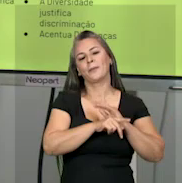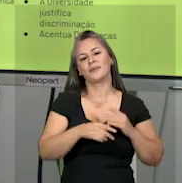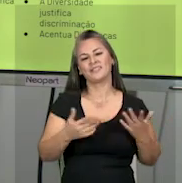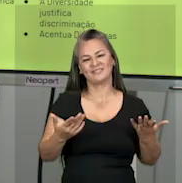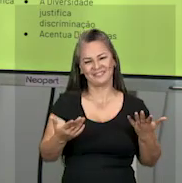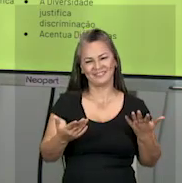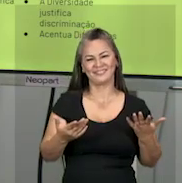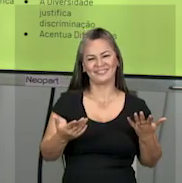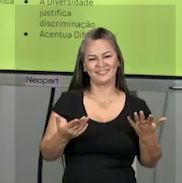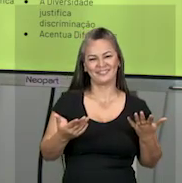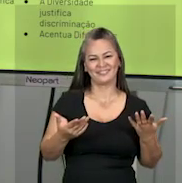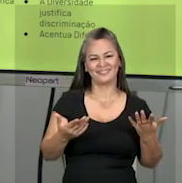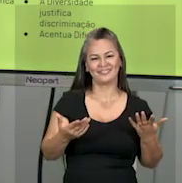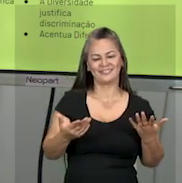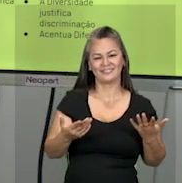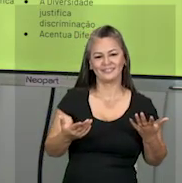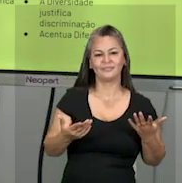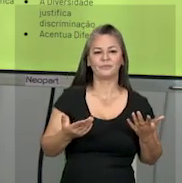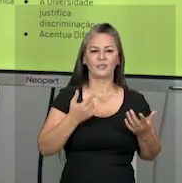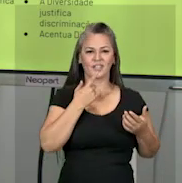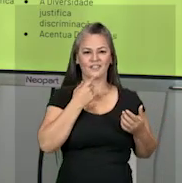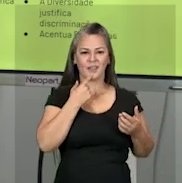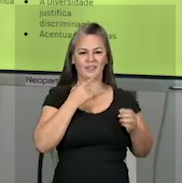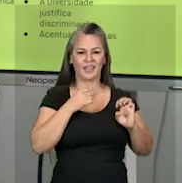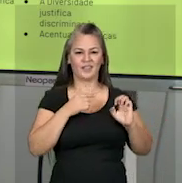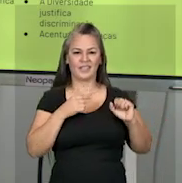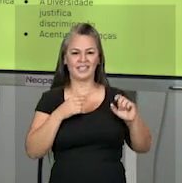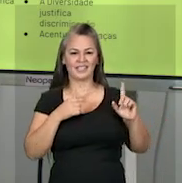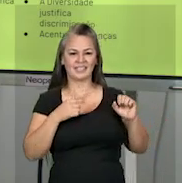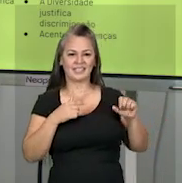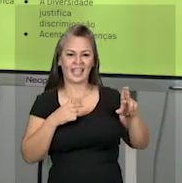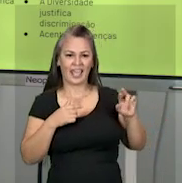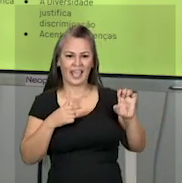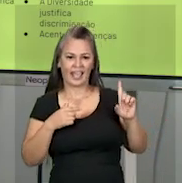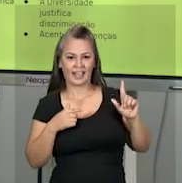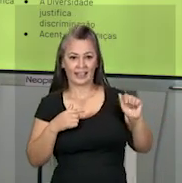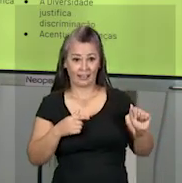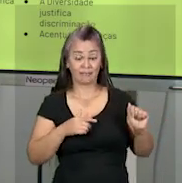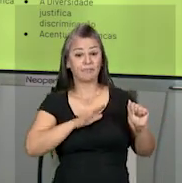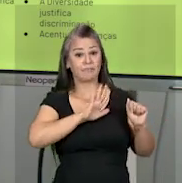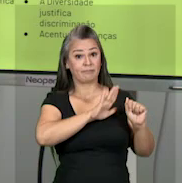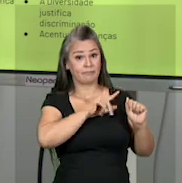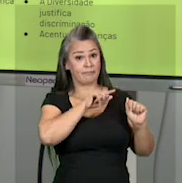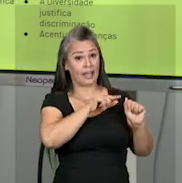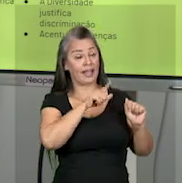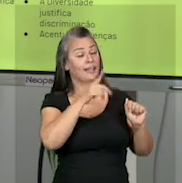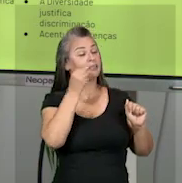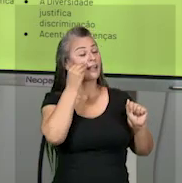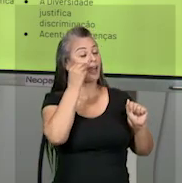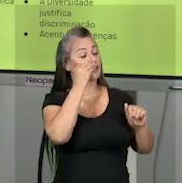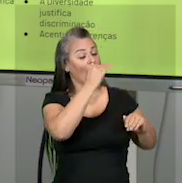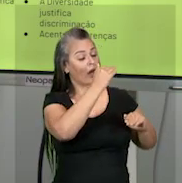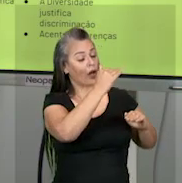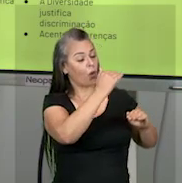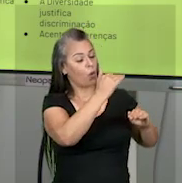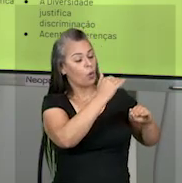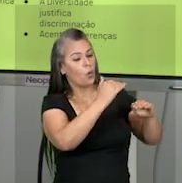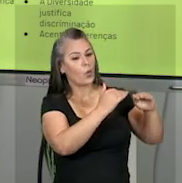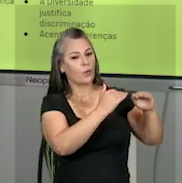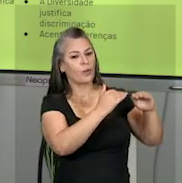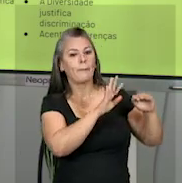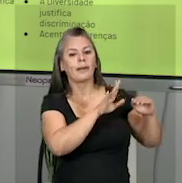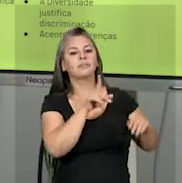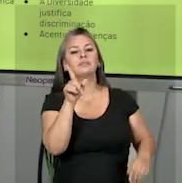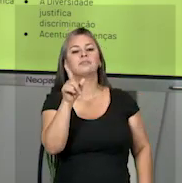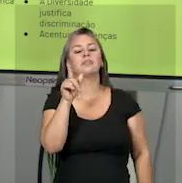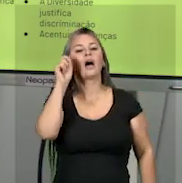lá a nossa Constituição, por exemplo. Então, a esquerda ela tende a diminuir as diferenças entre as pessoas. A